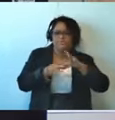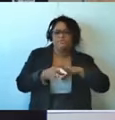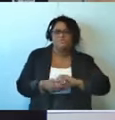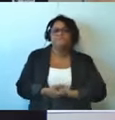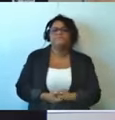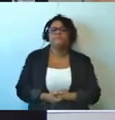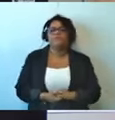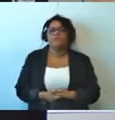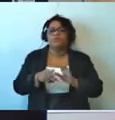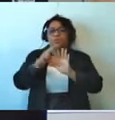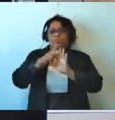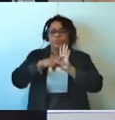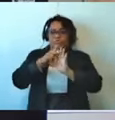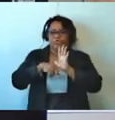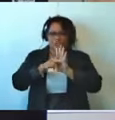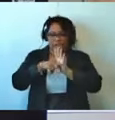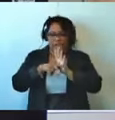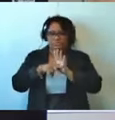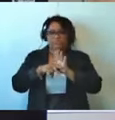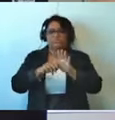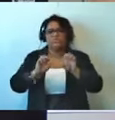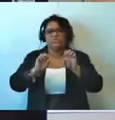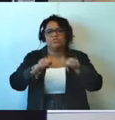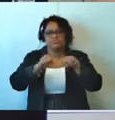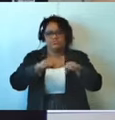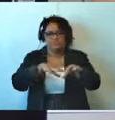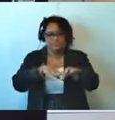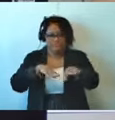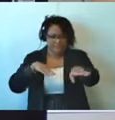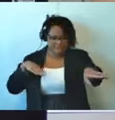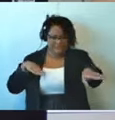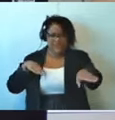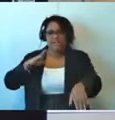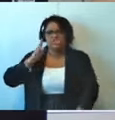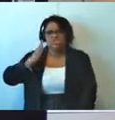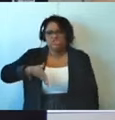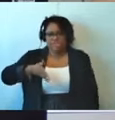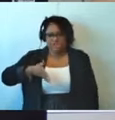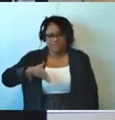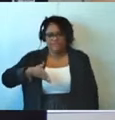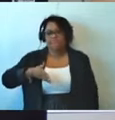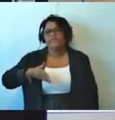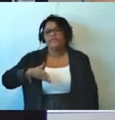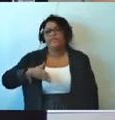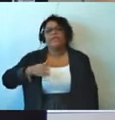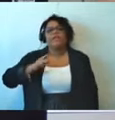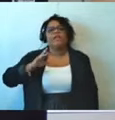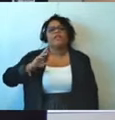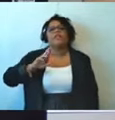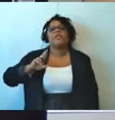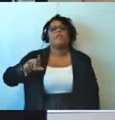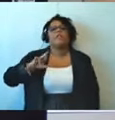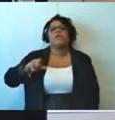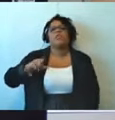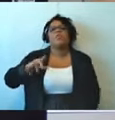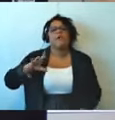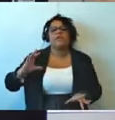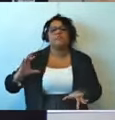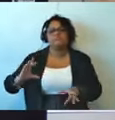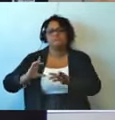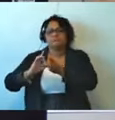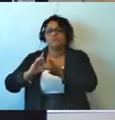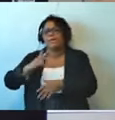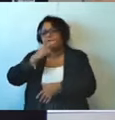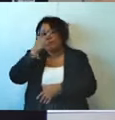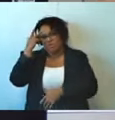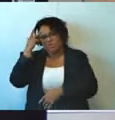esse movimento motofaixa já, ele não pode ser conectado com pessoas que, de fato, estão lá infringindo leis de trânsito.